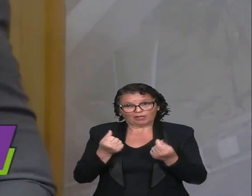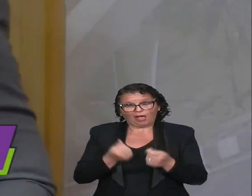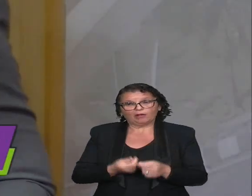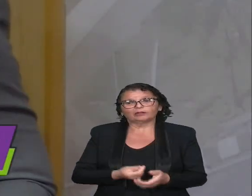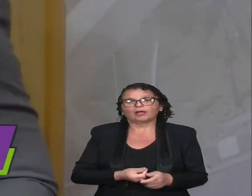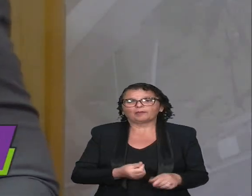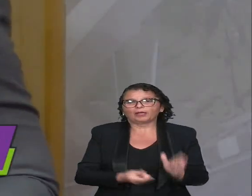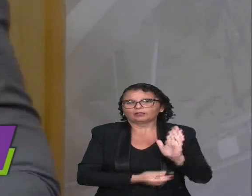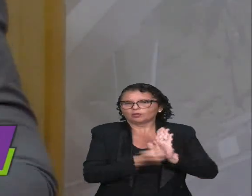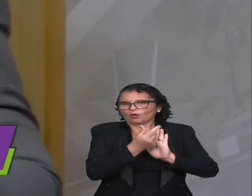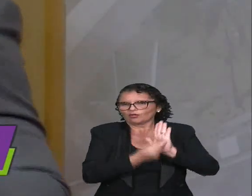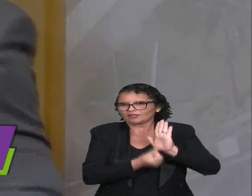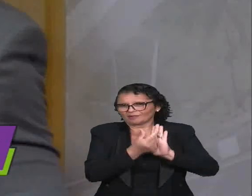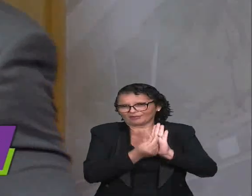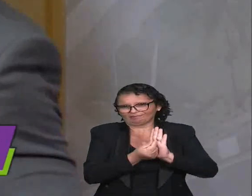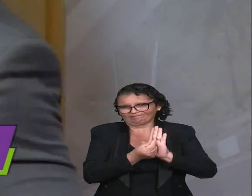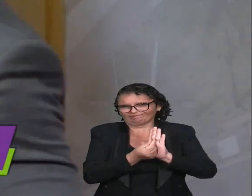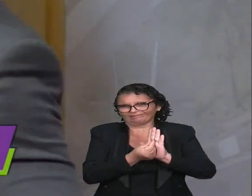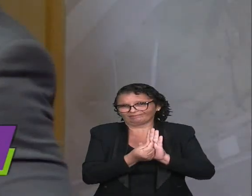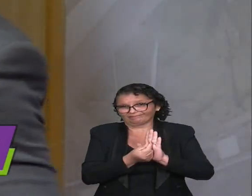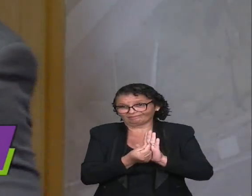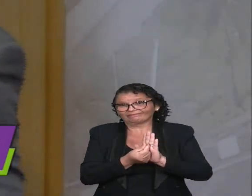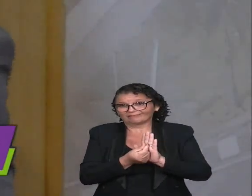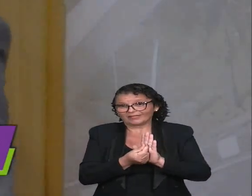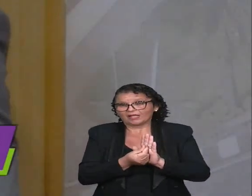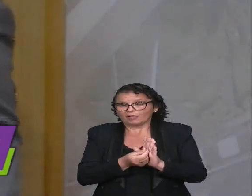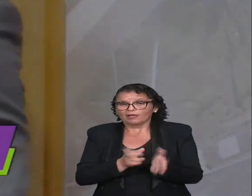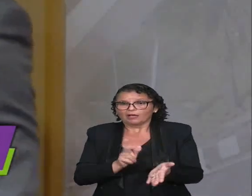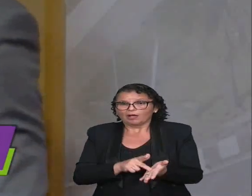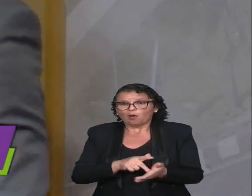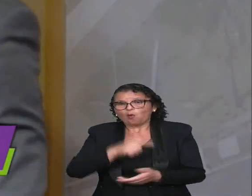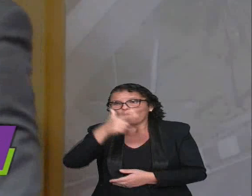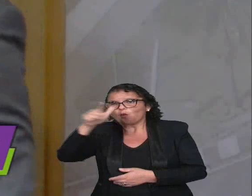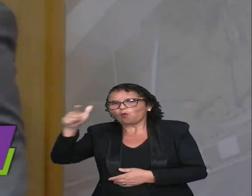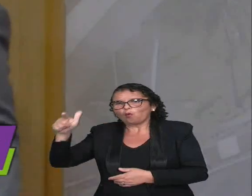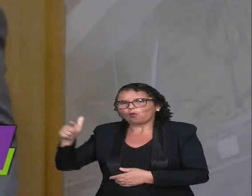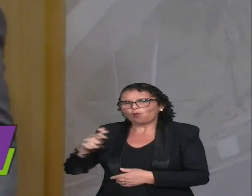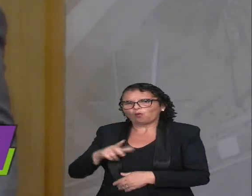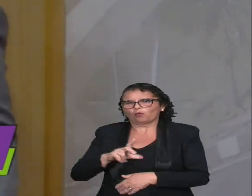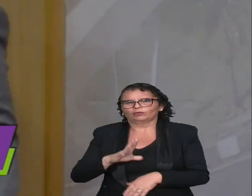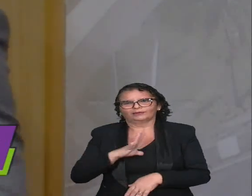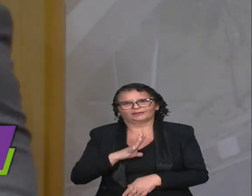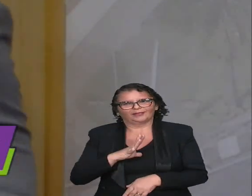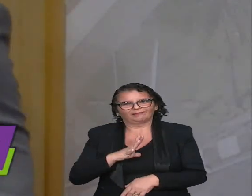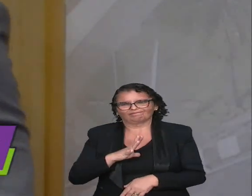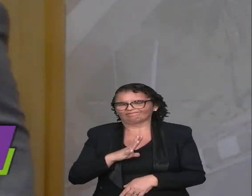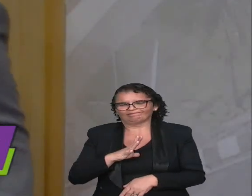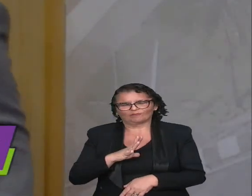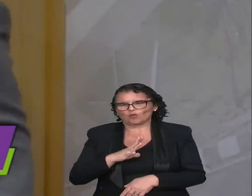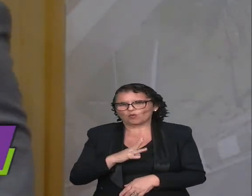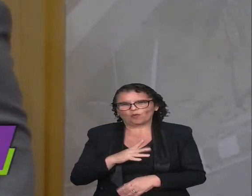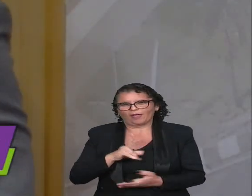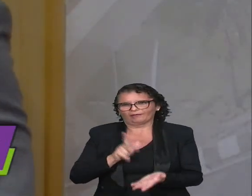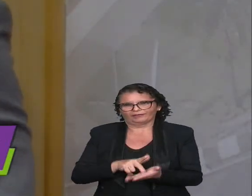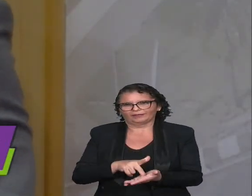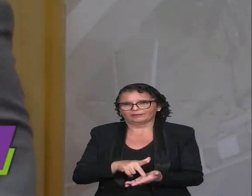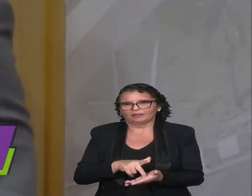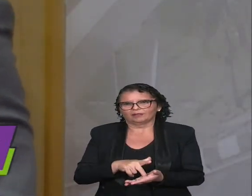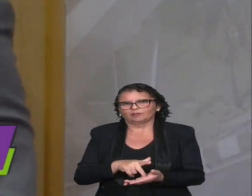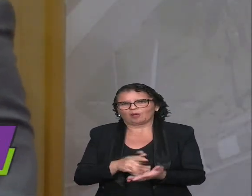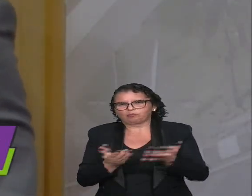orçamentário que infelizmente não é a realidade Infelizmente eu digo da maioria das cidades do